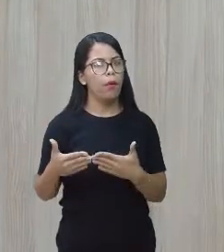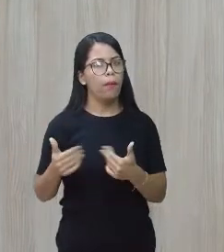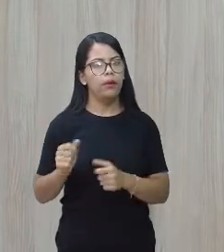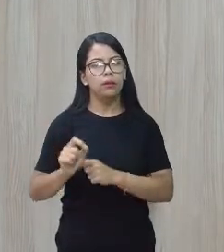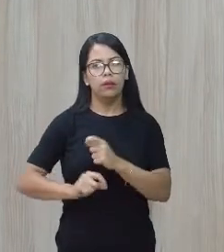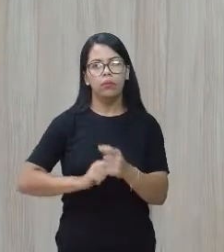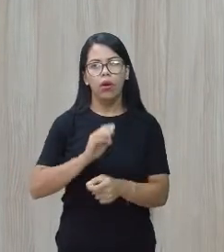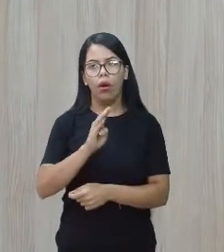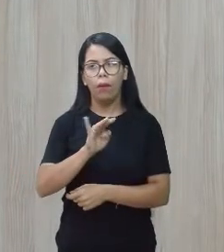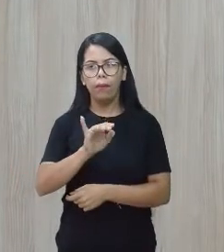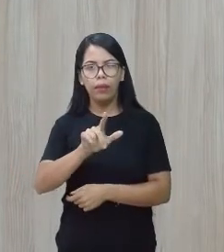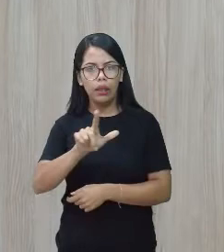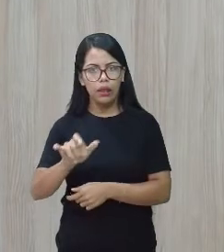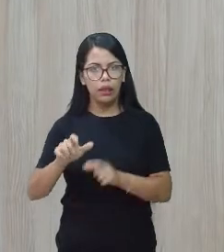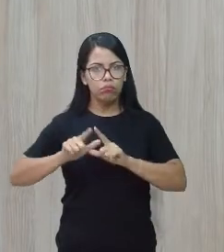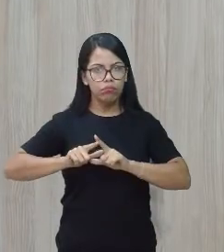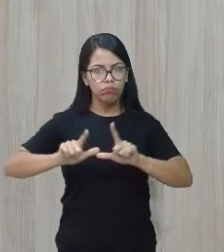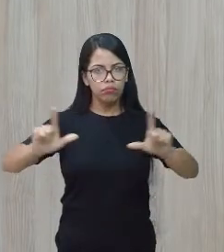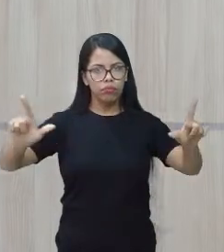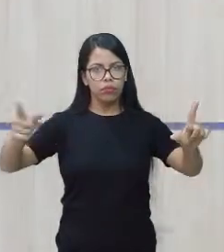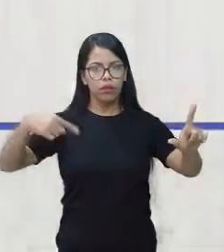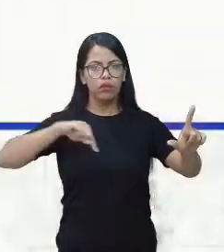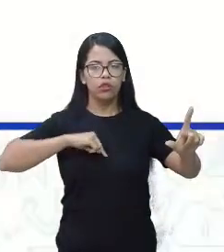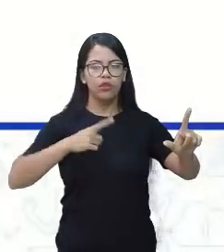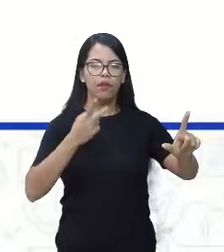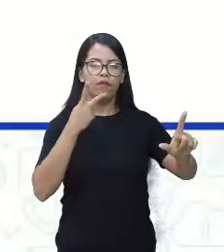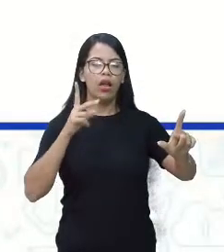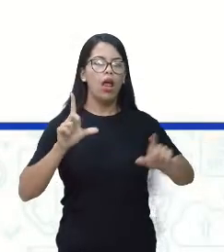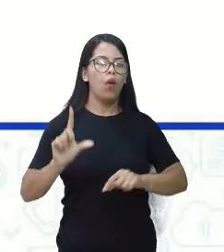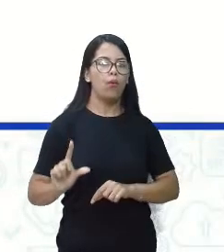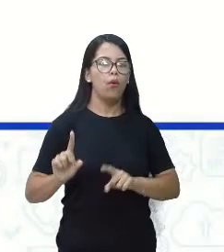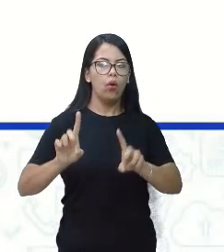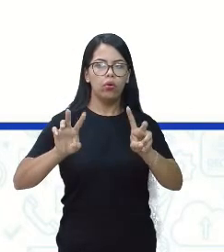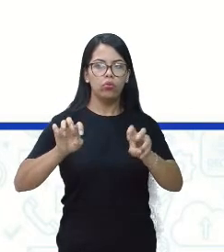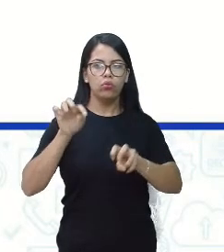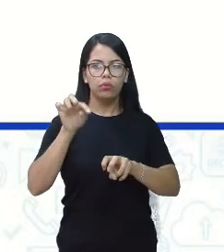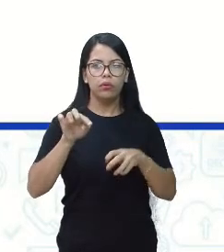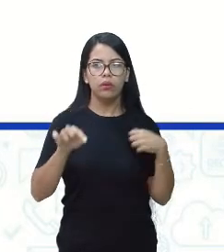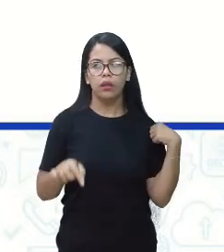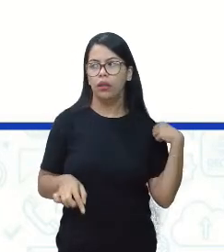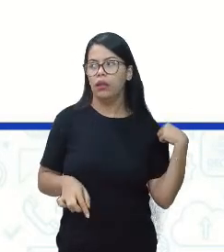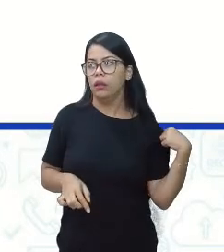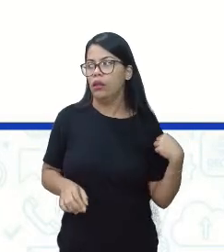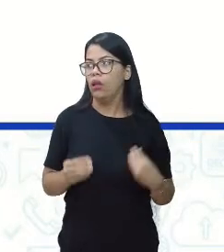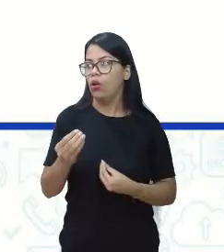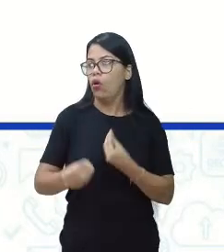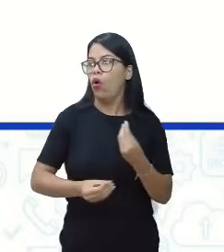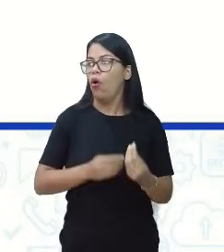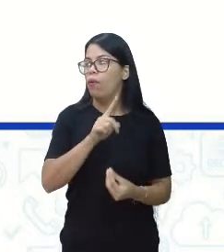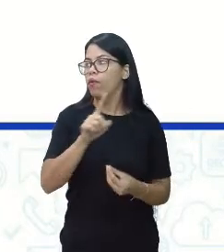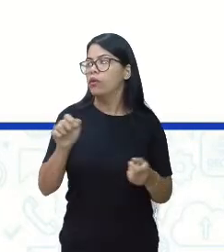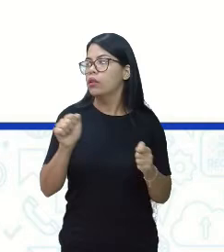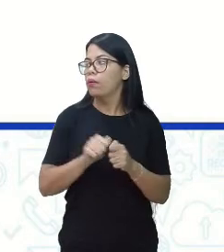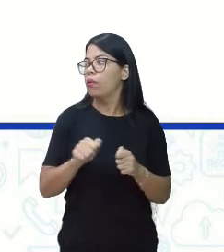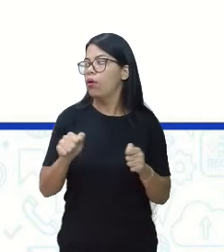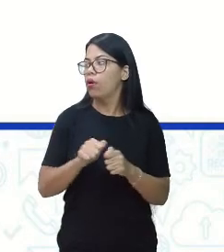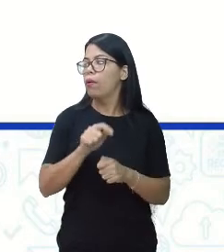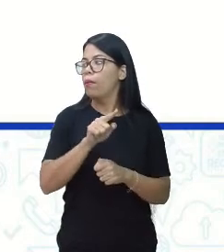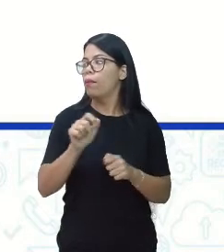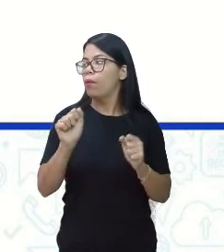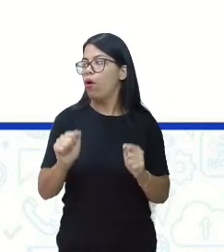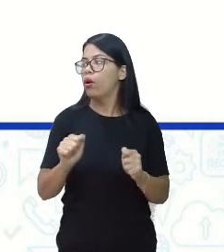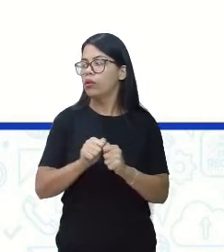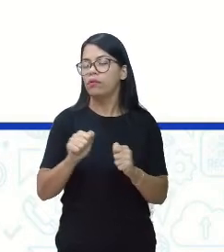tela aqui bem grandona, tá? Que a gente vai falar um pouco dessa questão de como você pode fazer para baixar